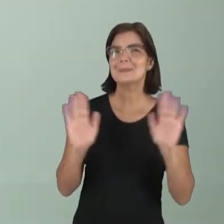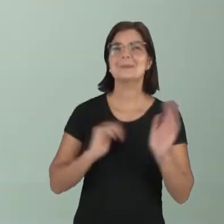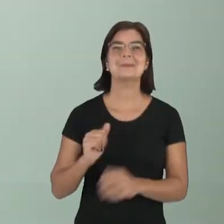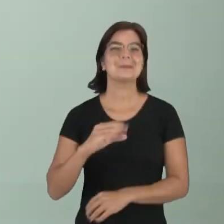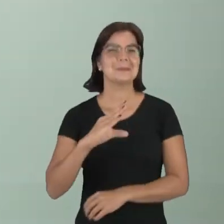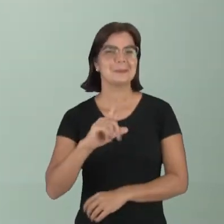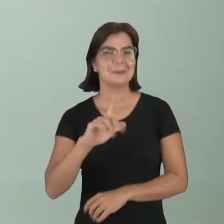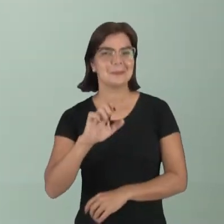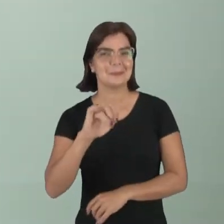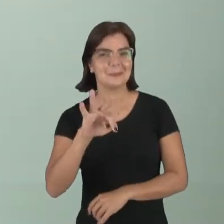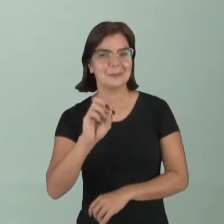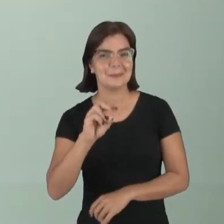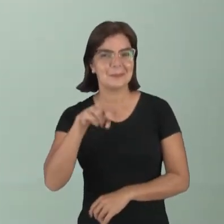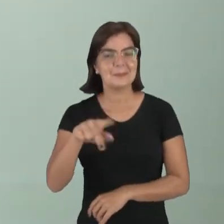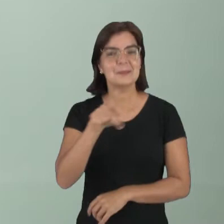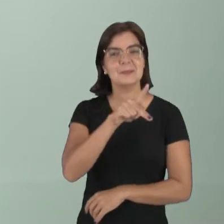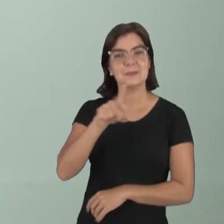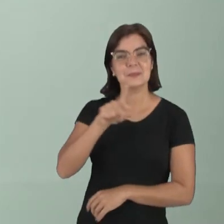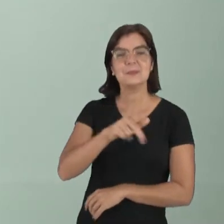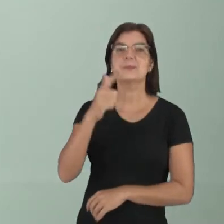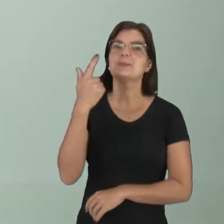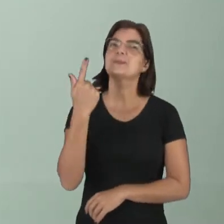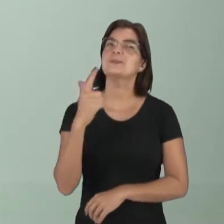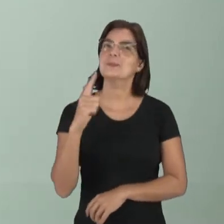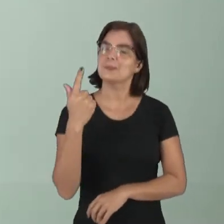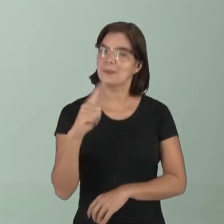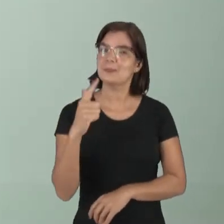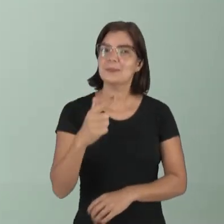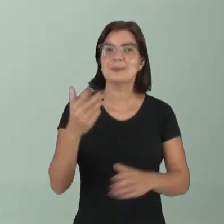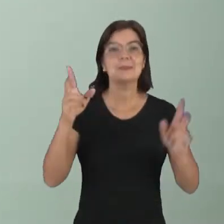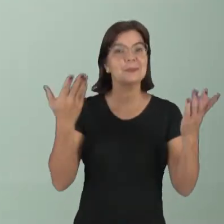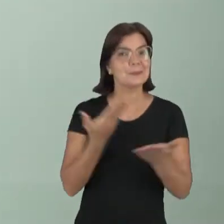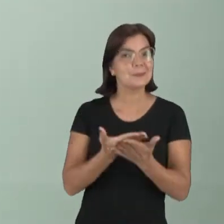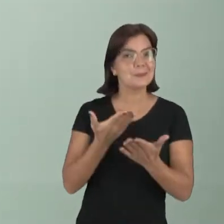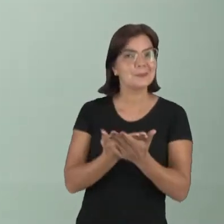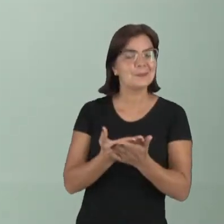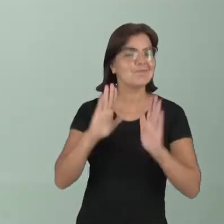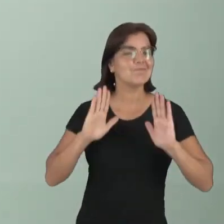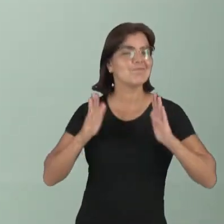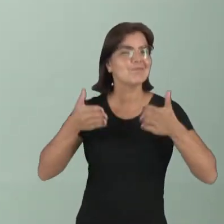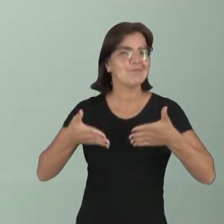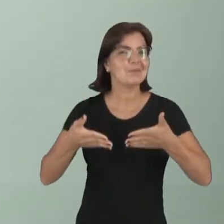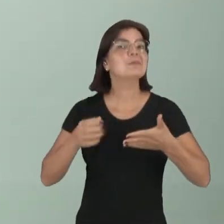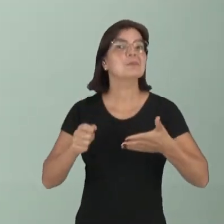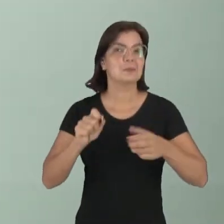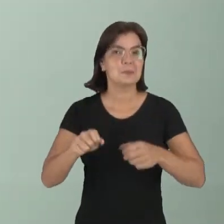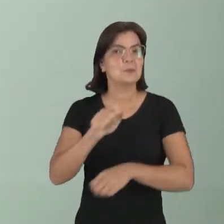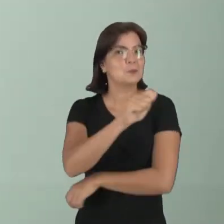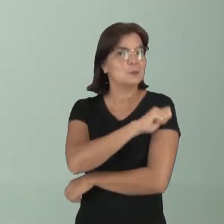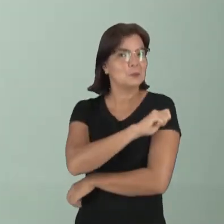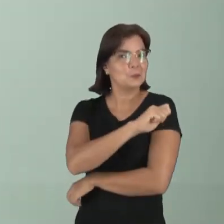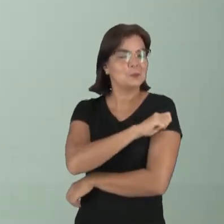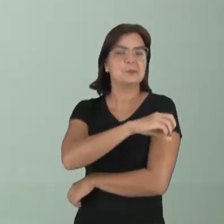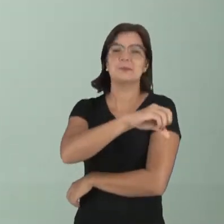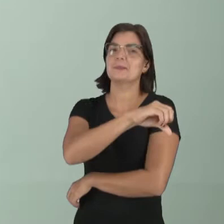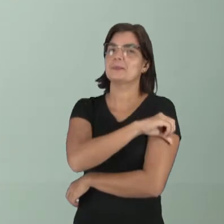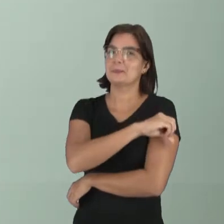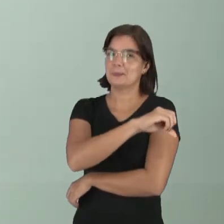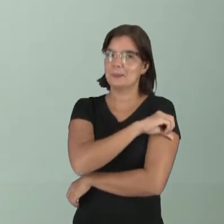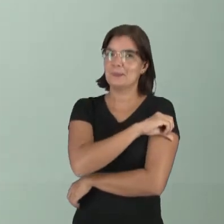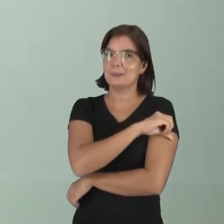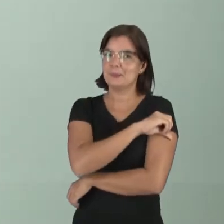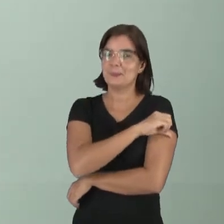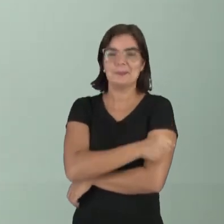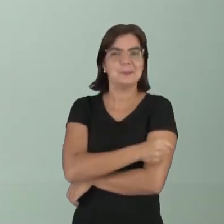Olá, meu nome é Cleilton Amaral, professor de Geografia, e o nosso estudo de hoje é voltado para alunos do 9º ano